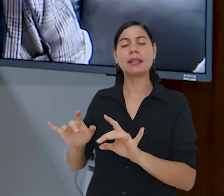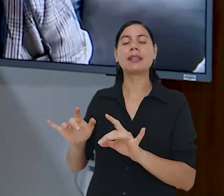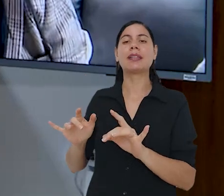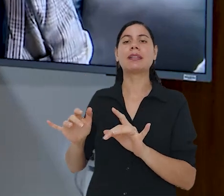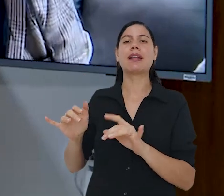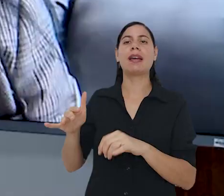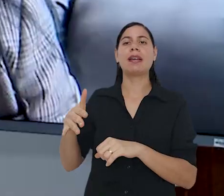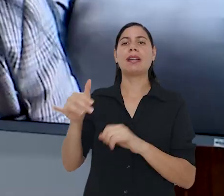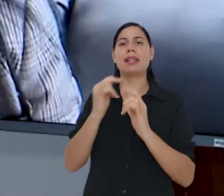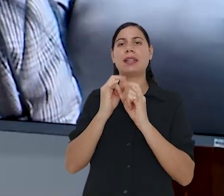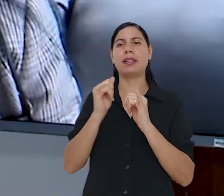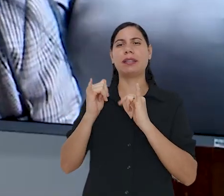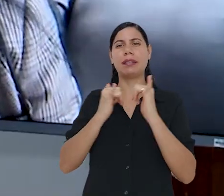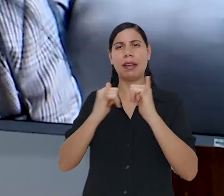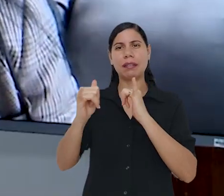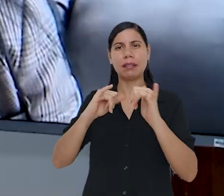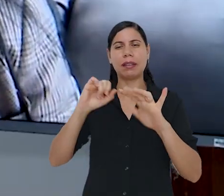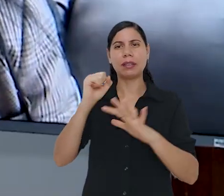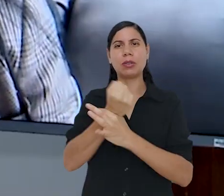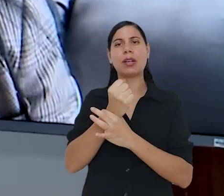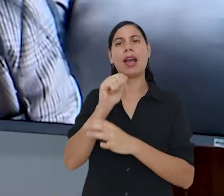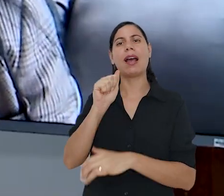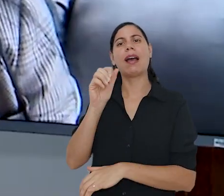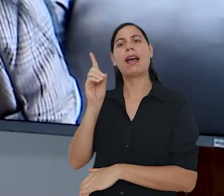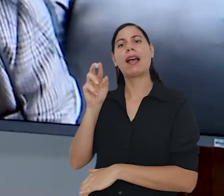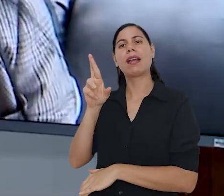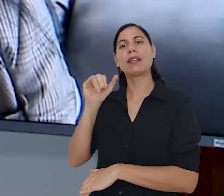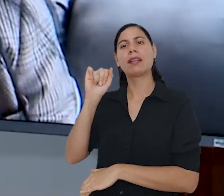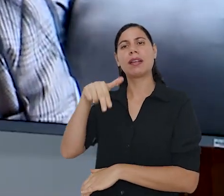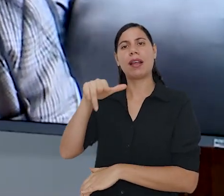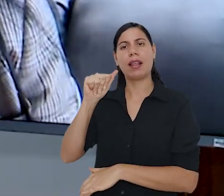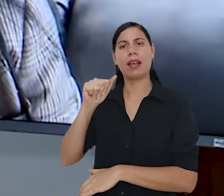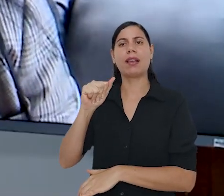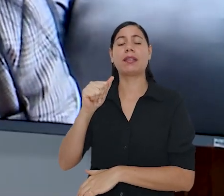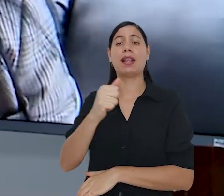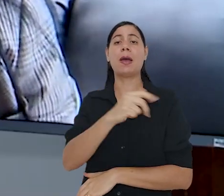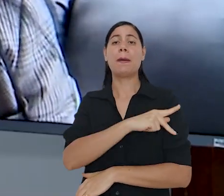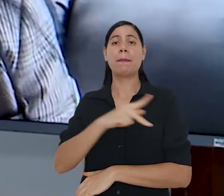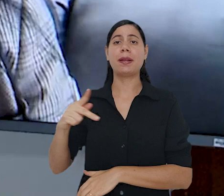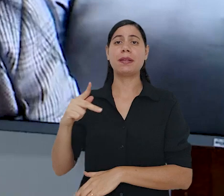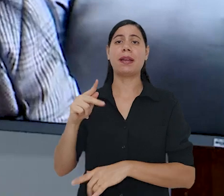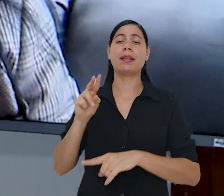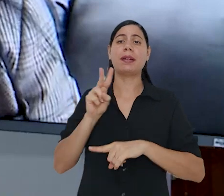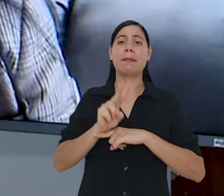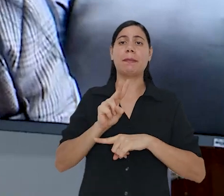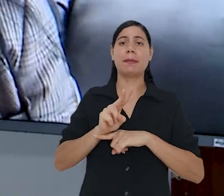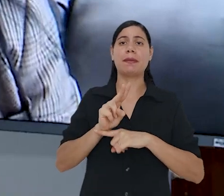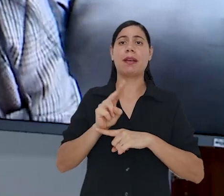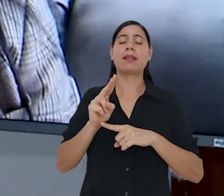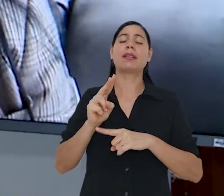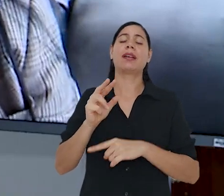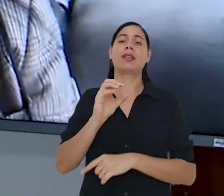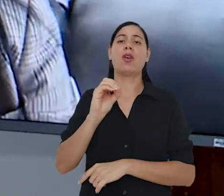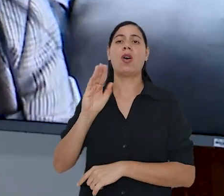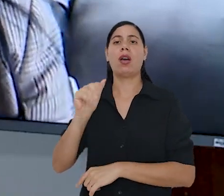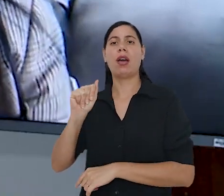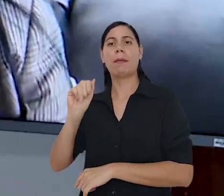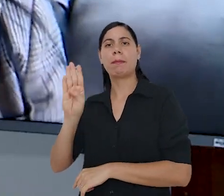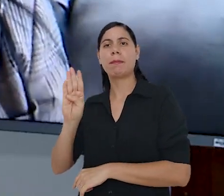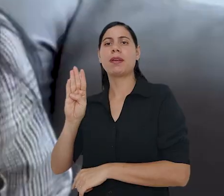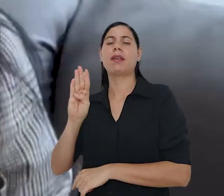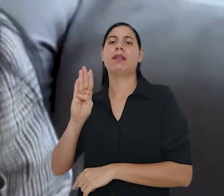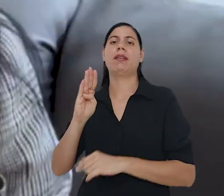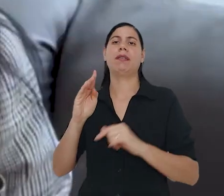Adriana Antunes, presidente da Comissão de Privacidade e Proteção de Dados Pessoais da OAB no Distrito